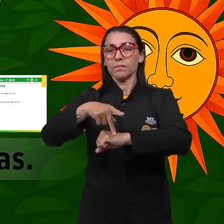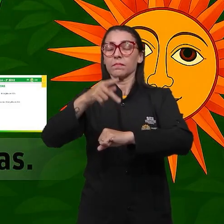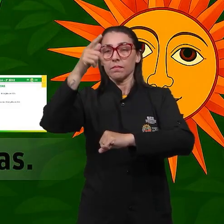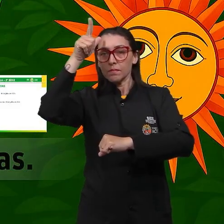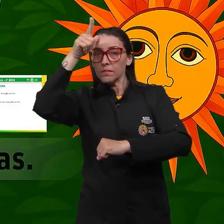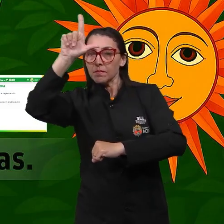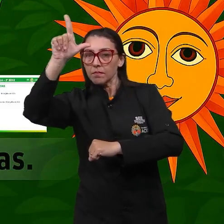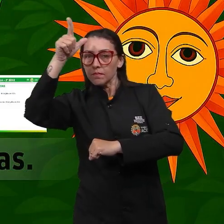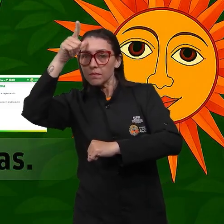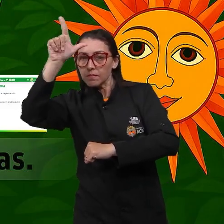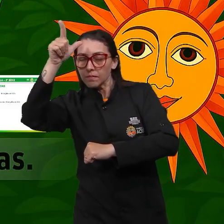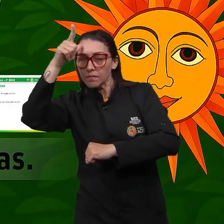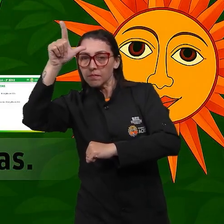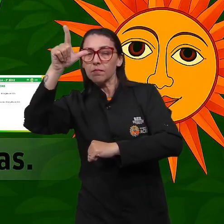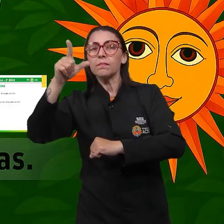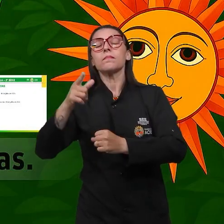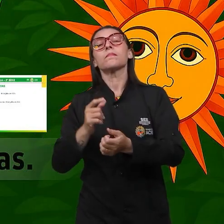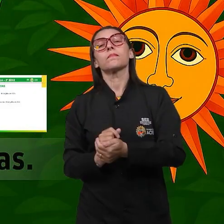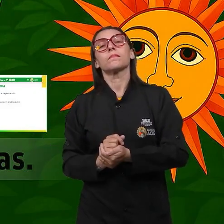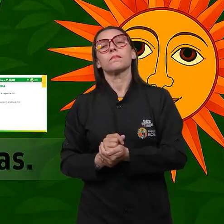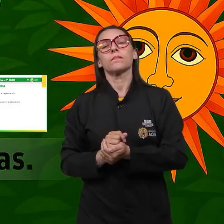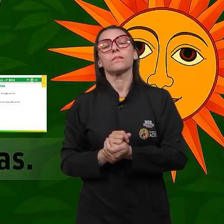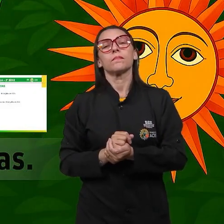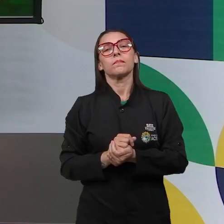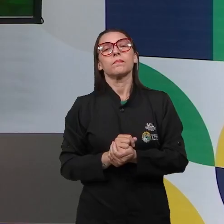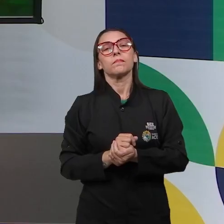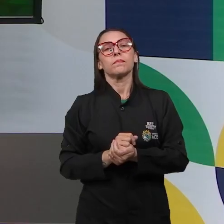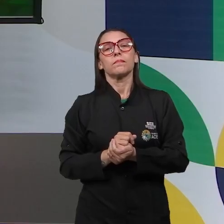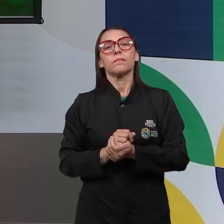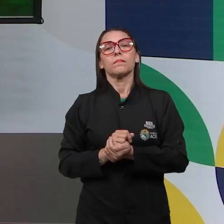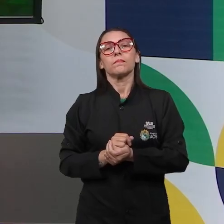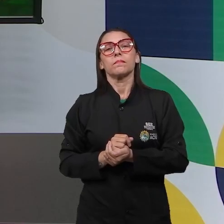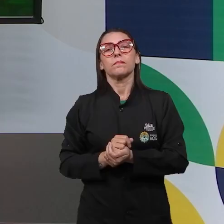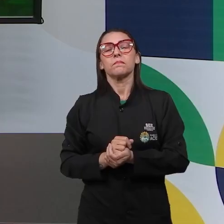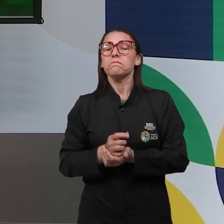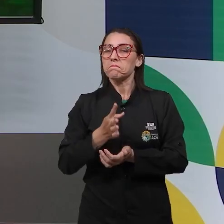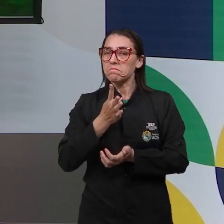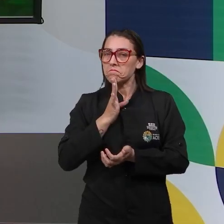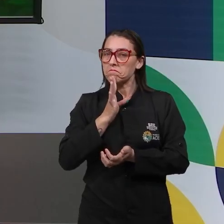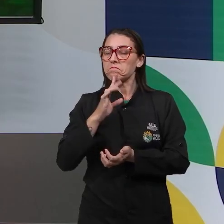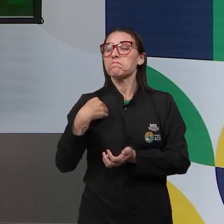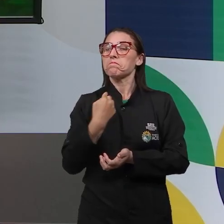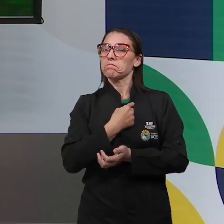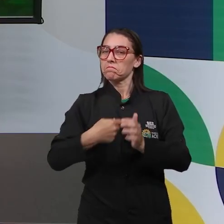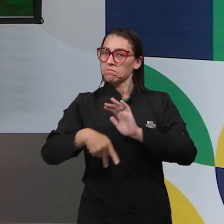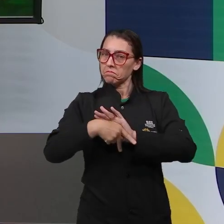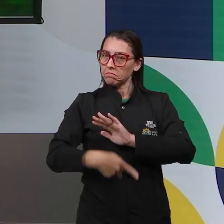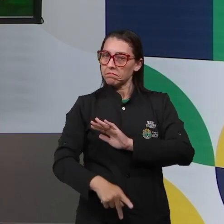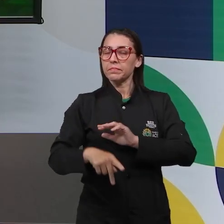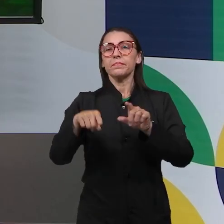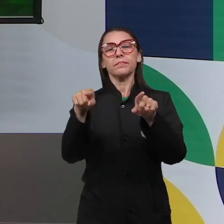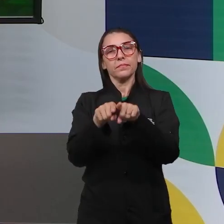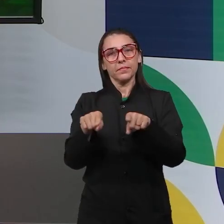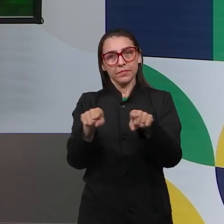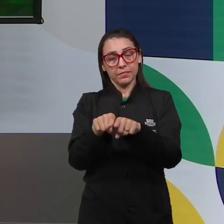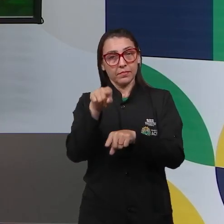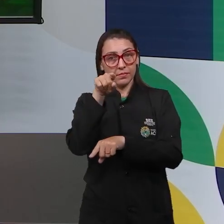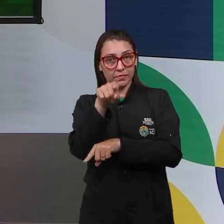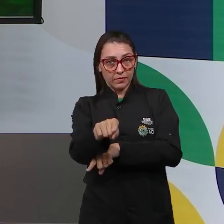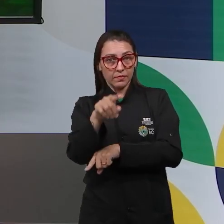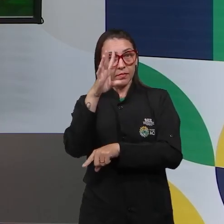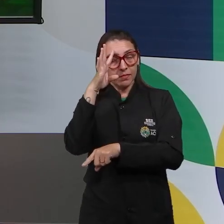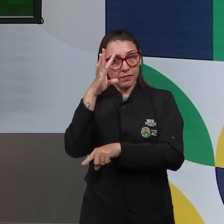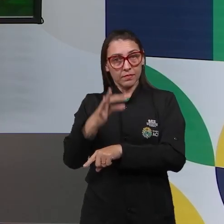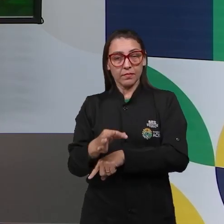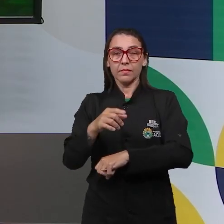lendas, galera, elas são lendas que muitas das vezes elas são de conhecimento nosso aqui também, da Amazônia. Você, com certeza, em